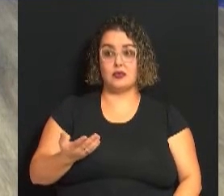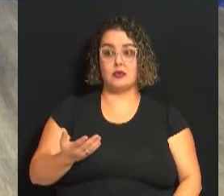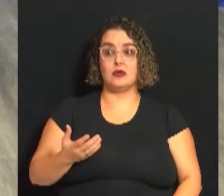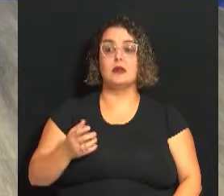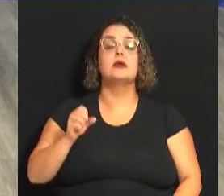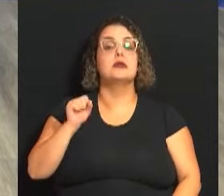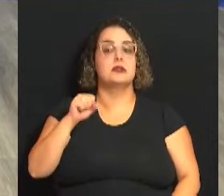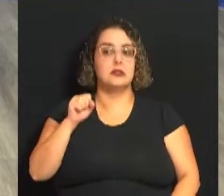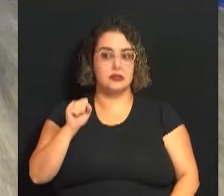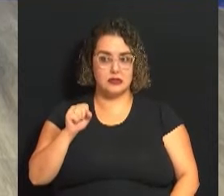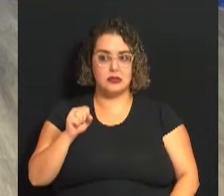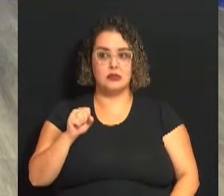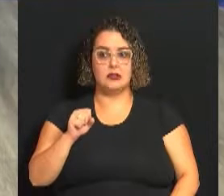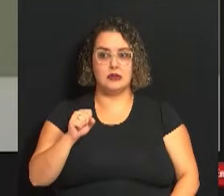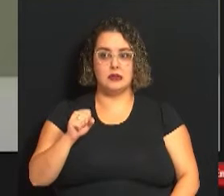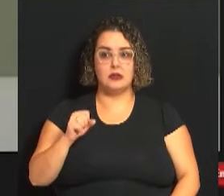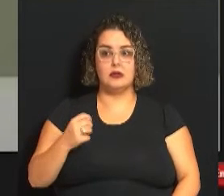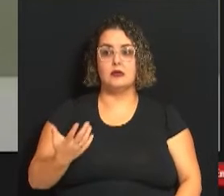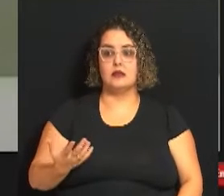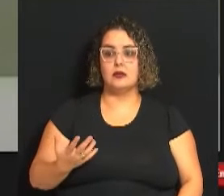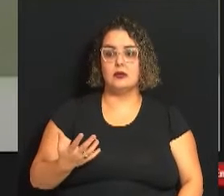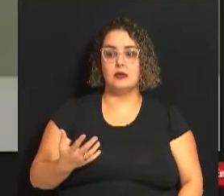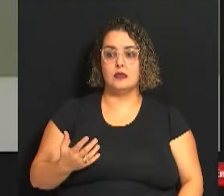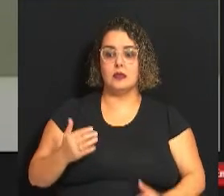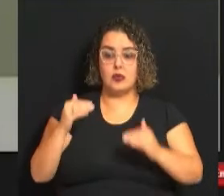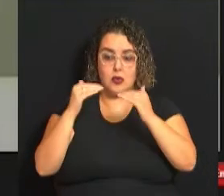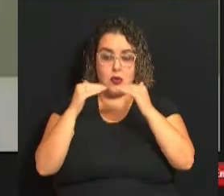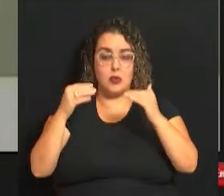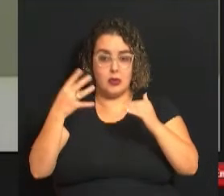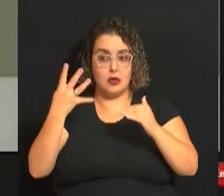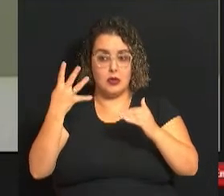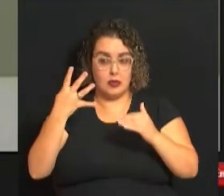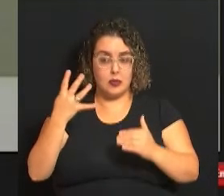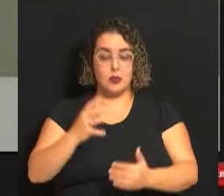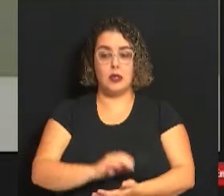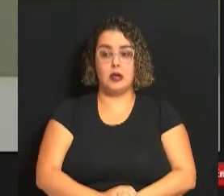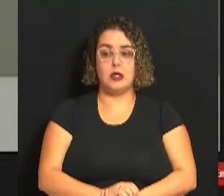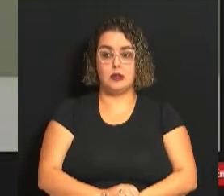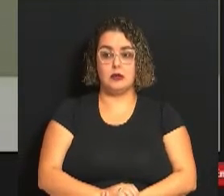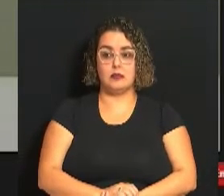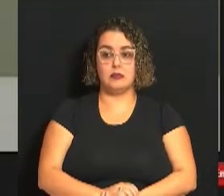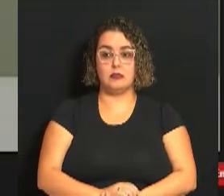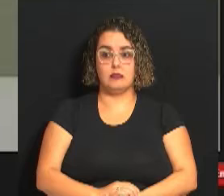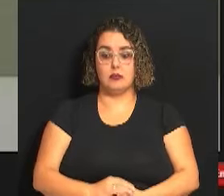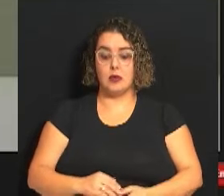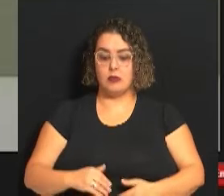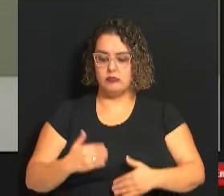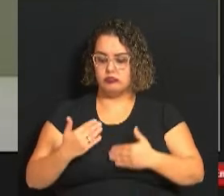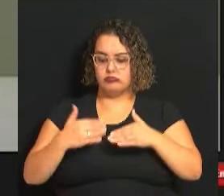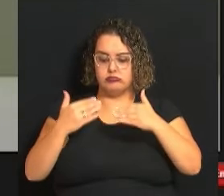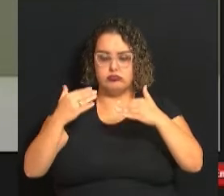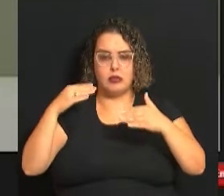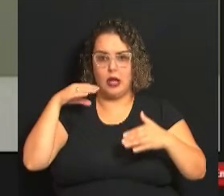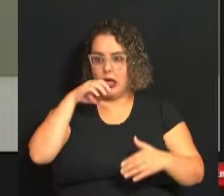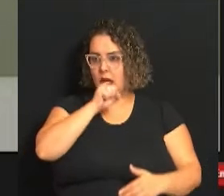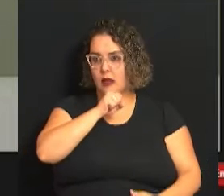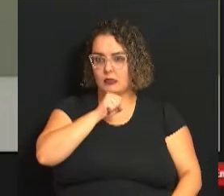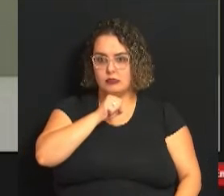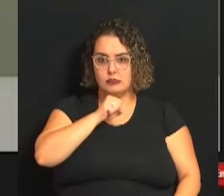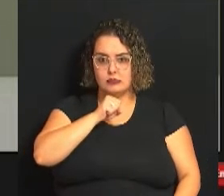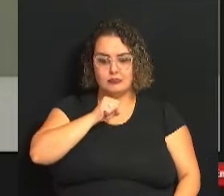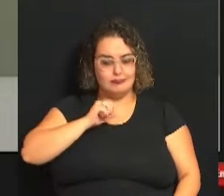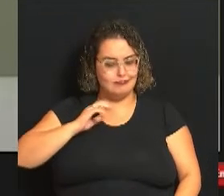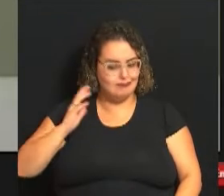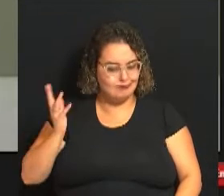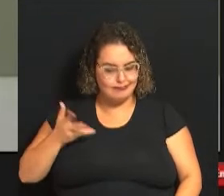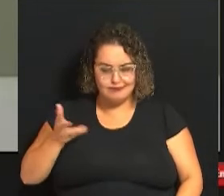Sim. Os astrocitoma grau 4, o glioblastoma, tem uma evolução muito rápida, rapidíssima, e